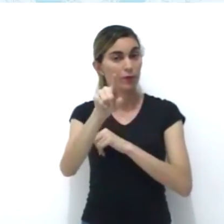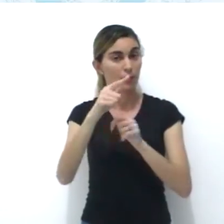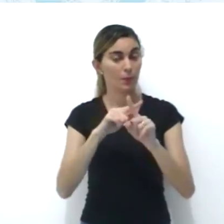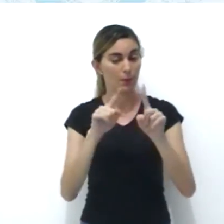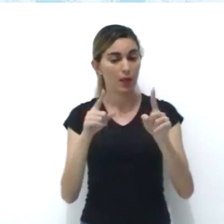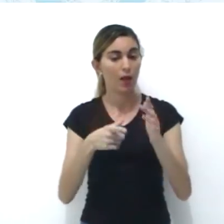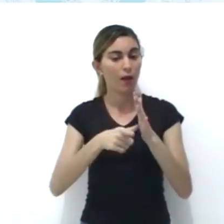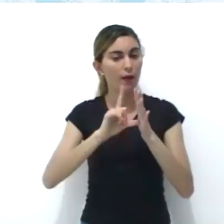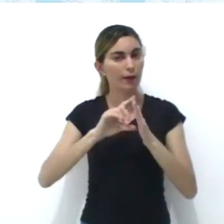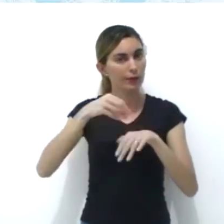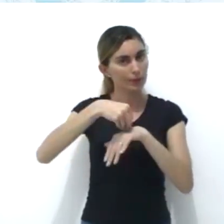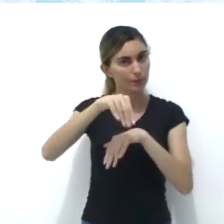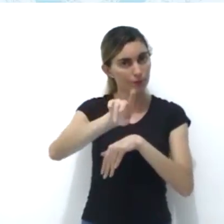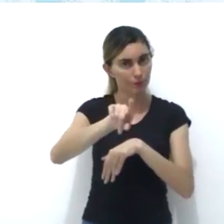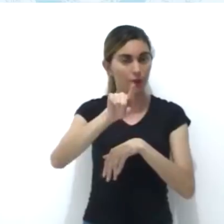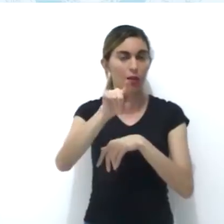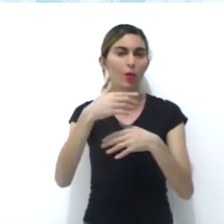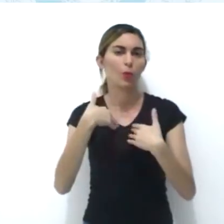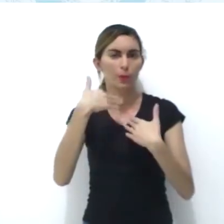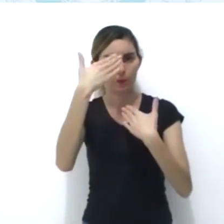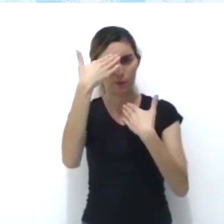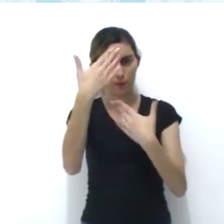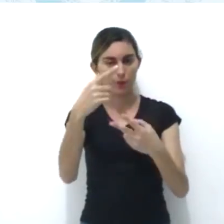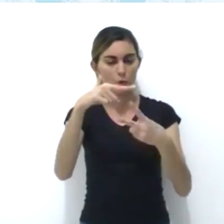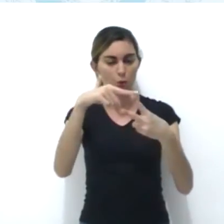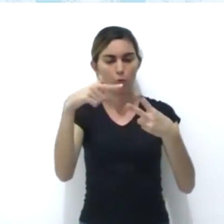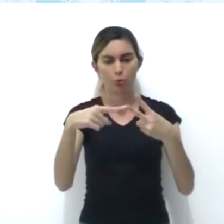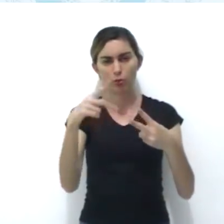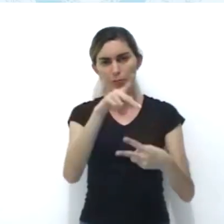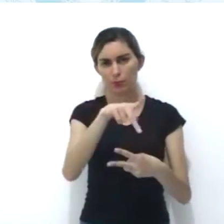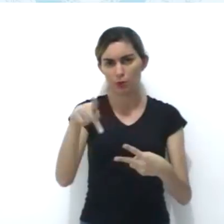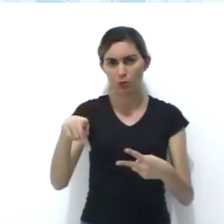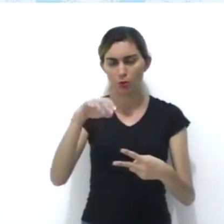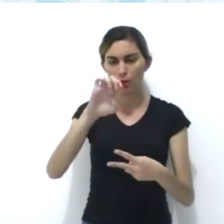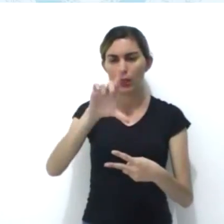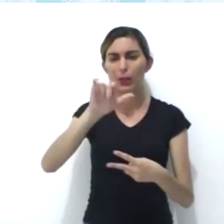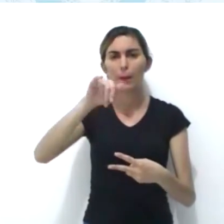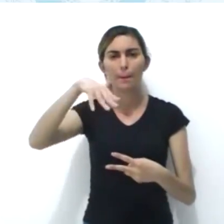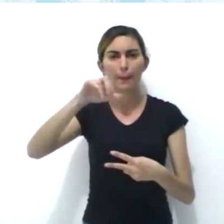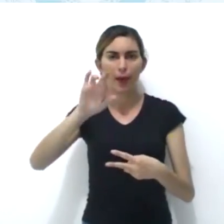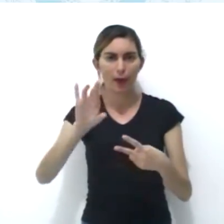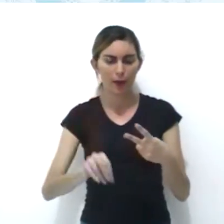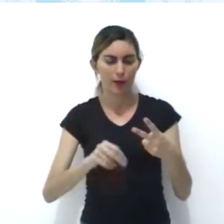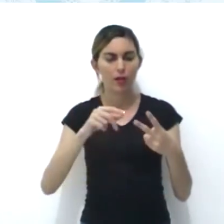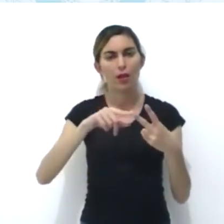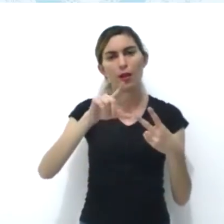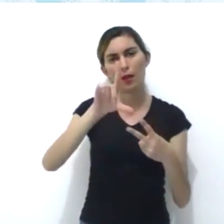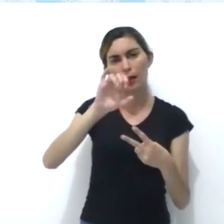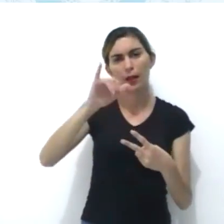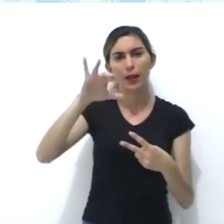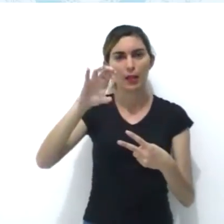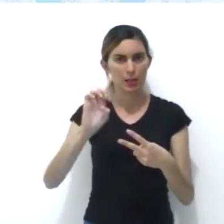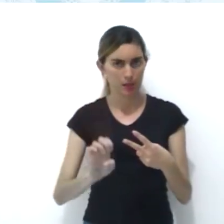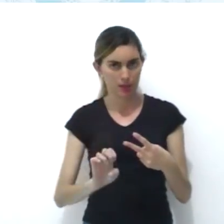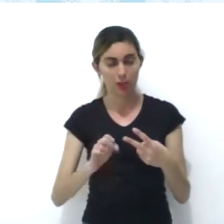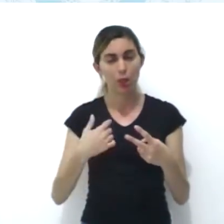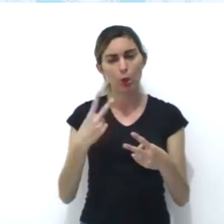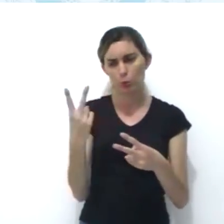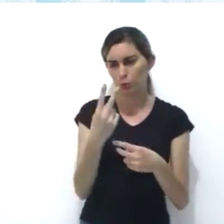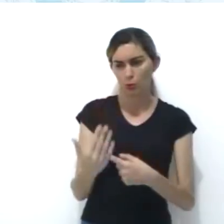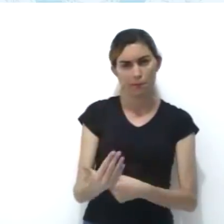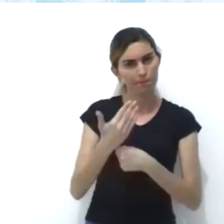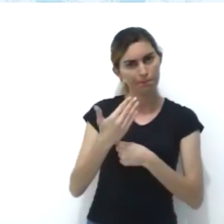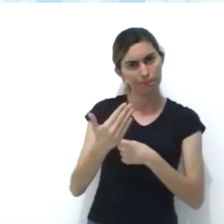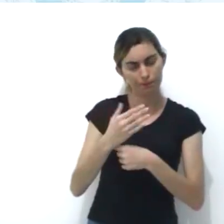vocês. Mas antes do desafio, eu queria só agradecer a duas professoras, né, que é a professora Climéria Ramalho e a professora Leice